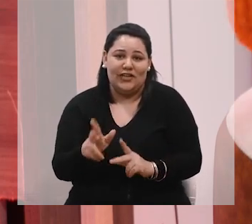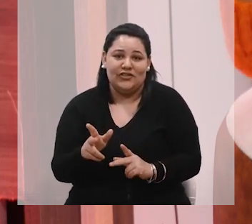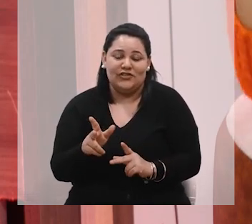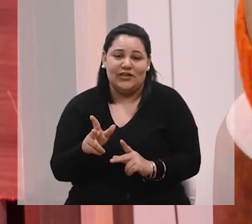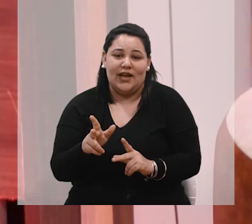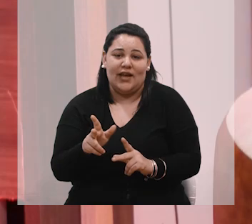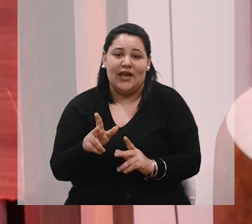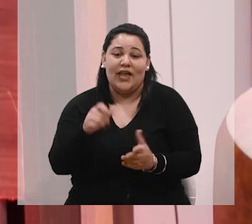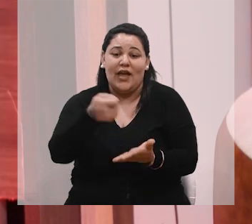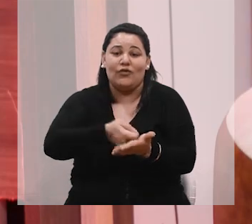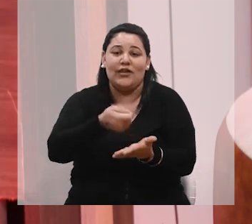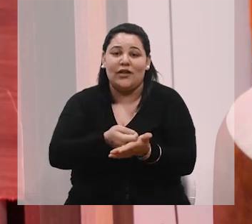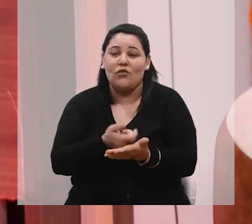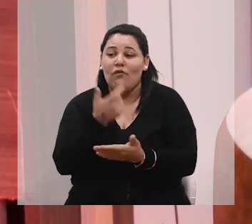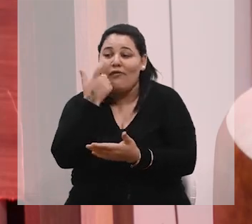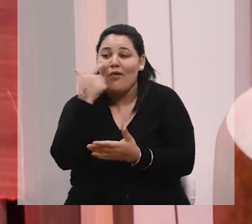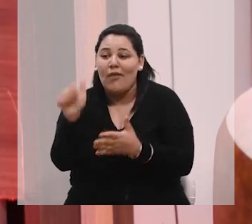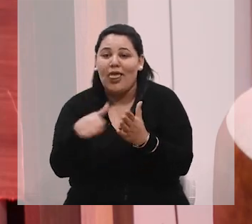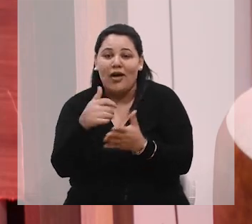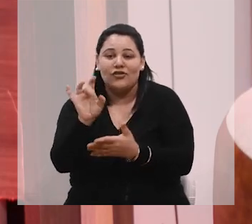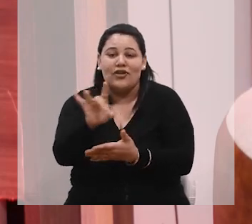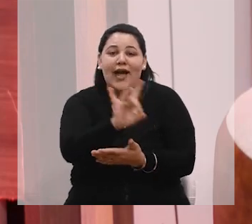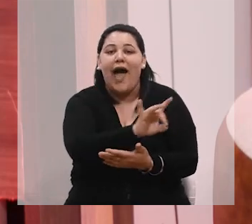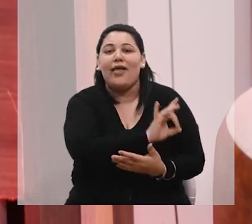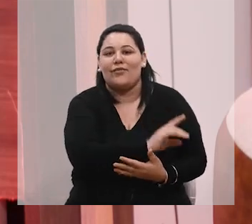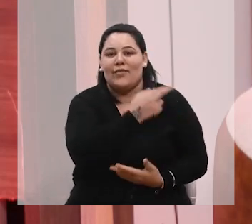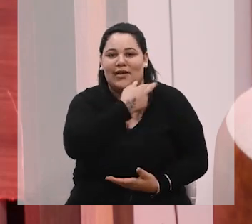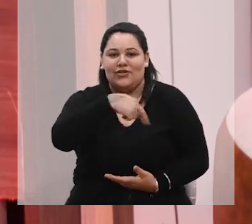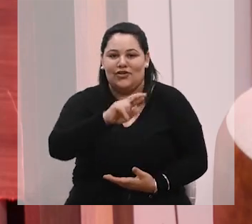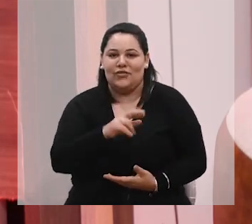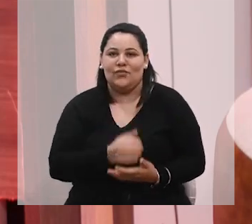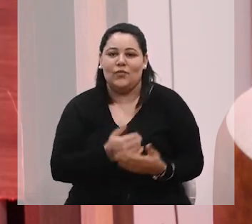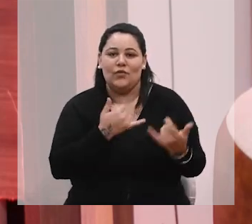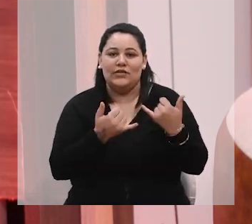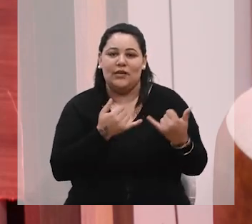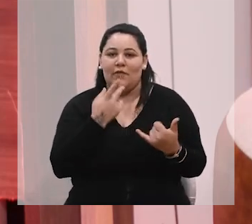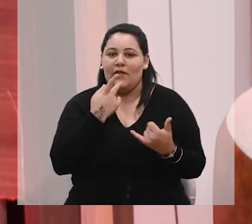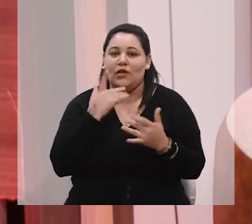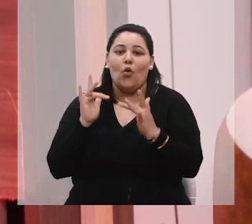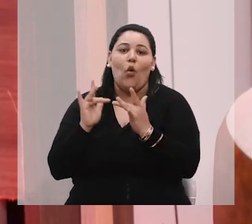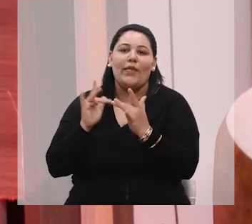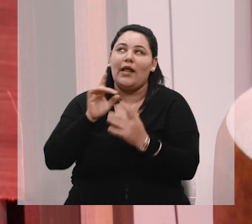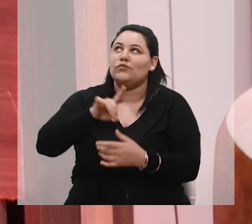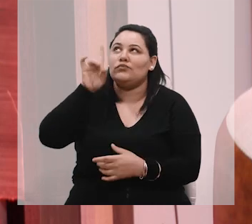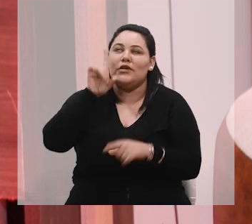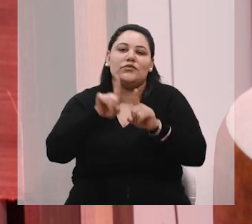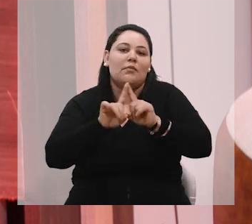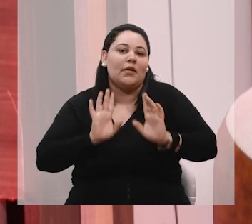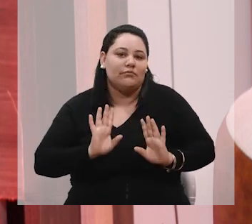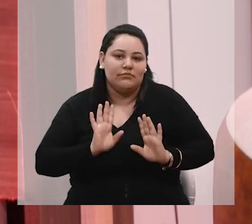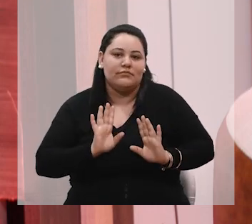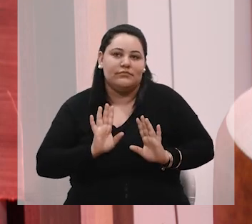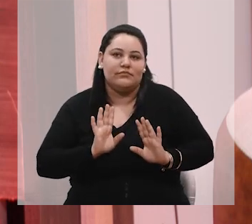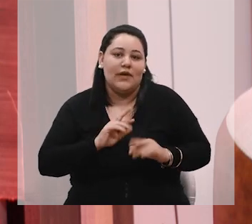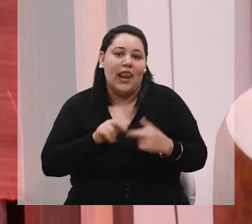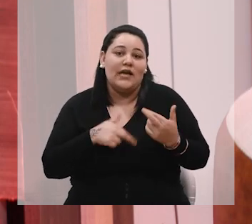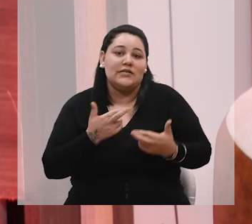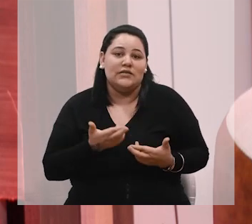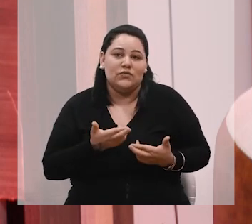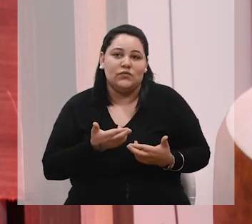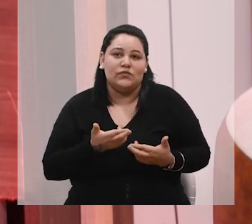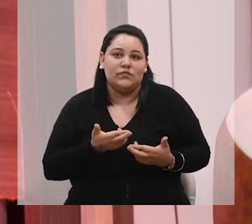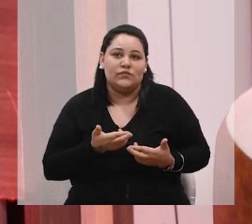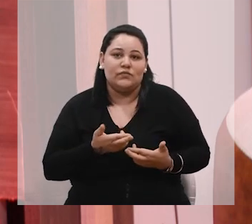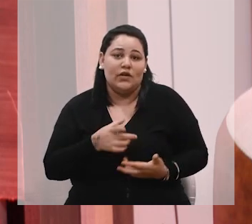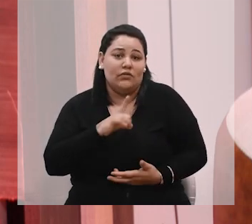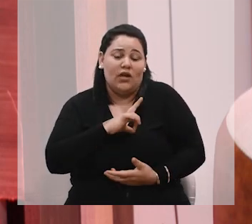o melhor de cada uma delas, por exemplo, agora falando dessa relação com Deus, assim. Então, é uma relação